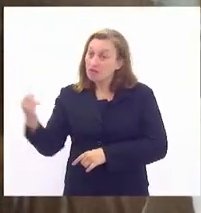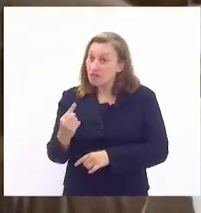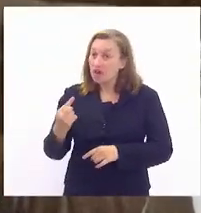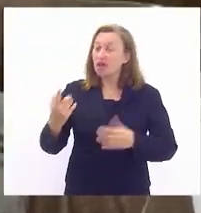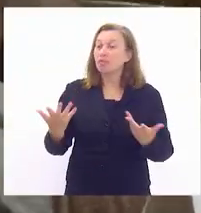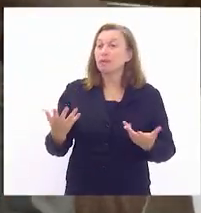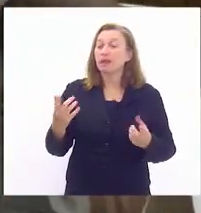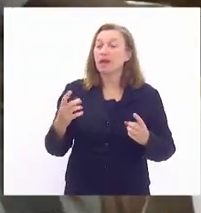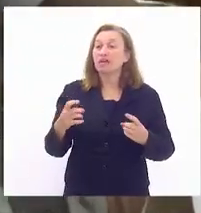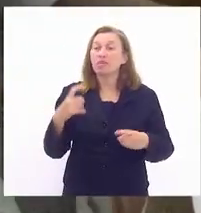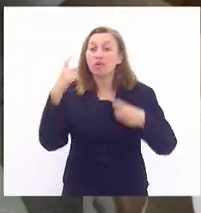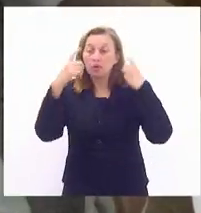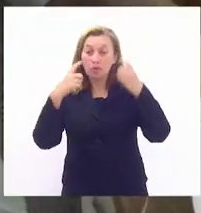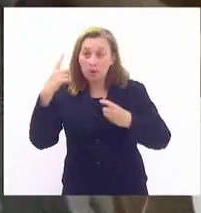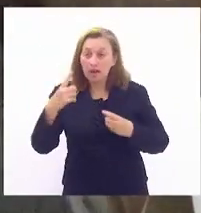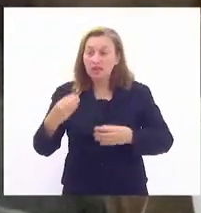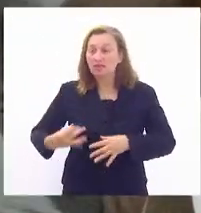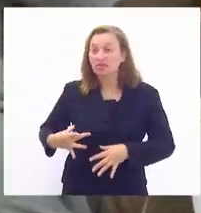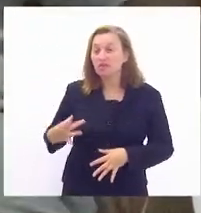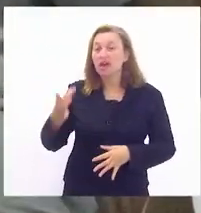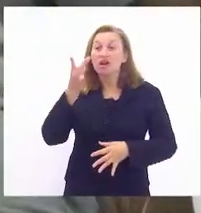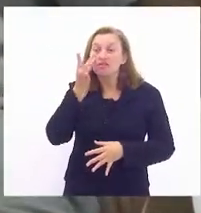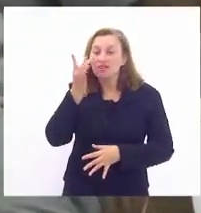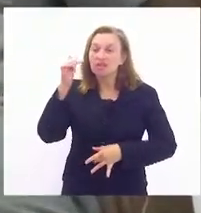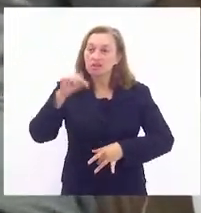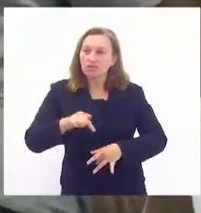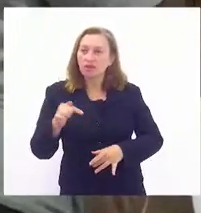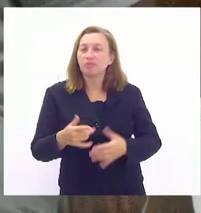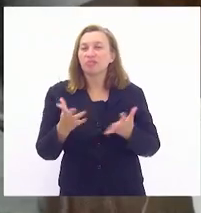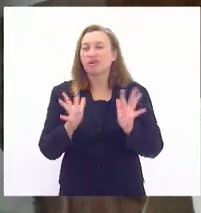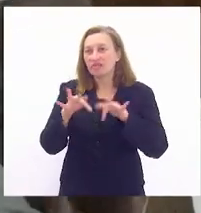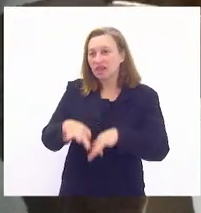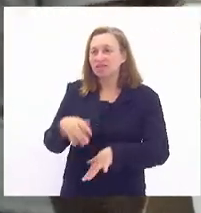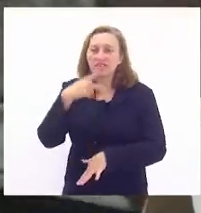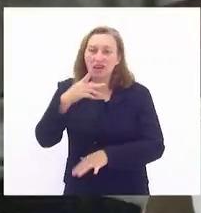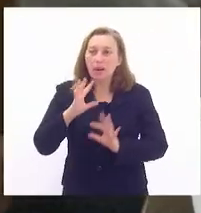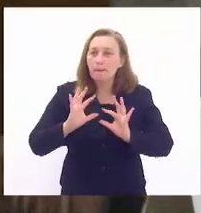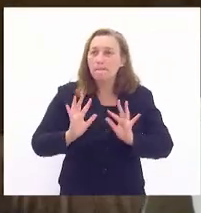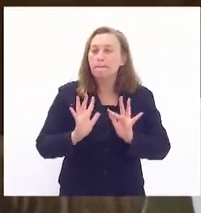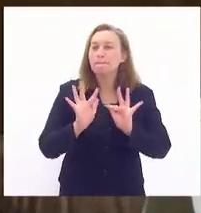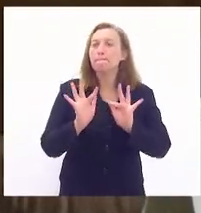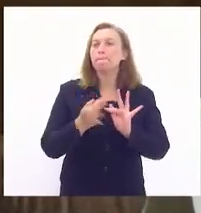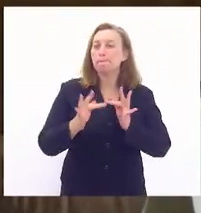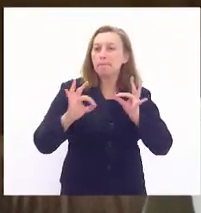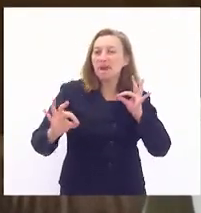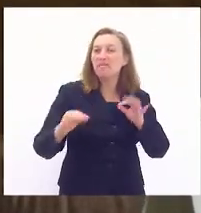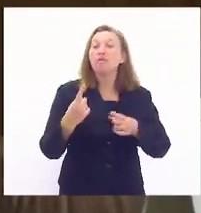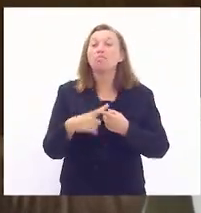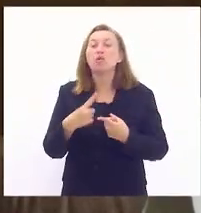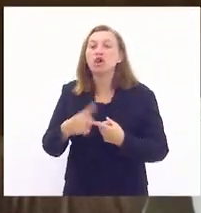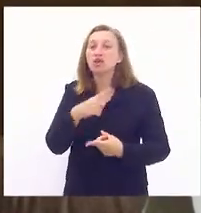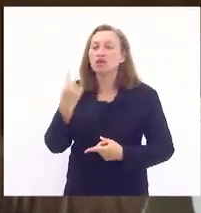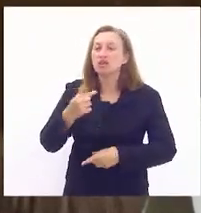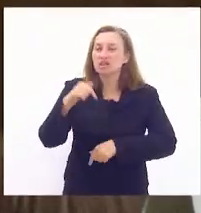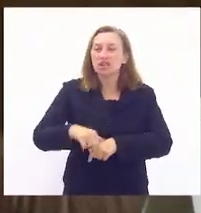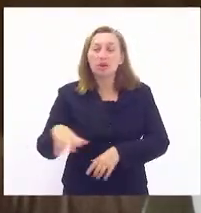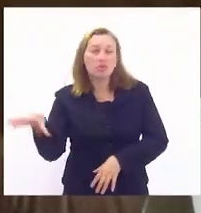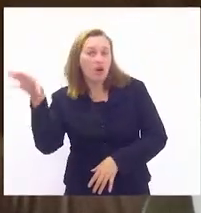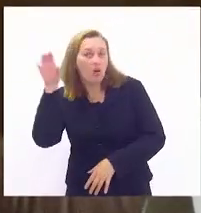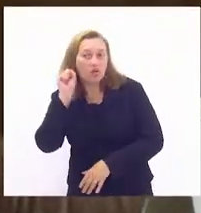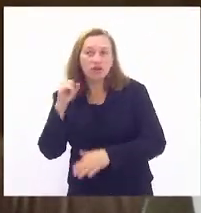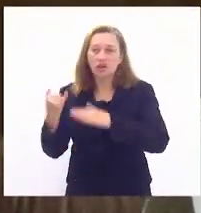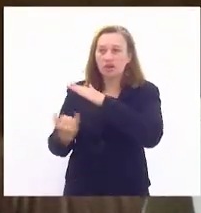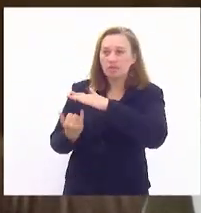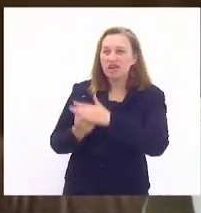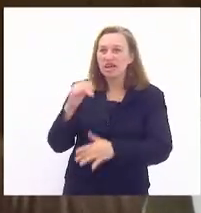trazer essa notícia para vocês. Eu quero encerrar, porque minha fala vai ser bem breve, porque nós estamos aqui para ouvir o INEA e a CSN.